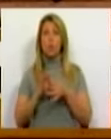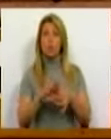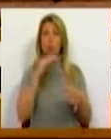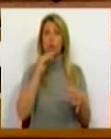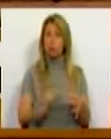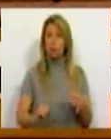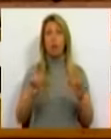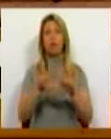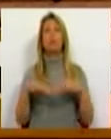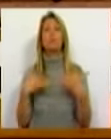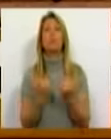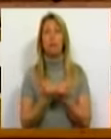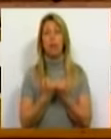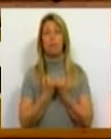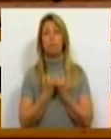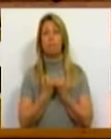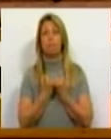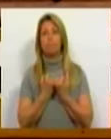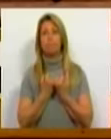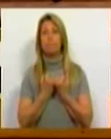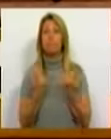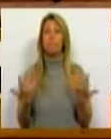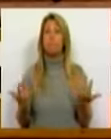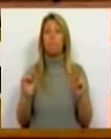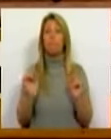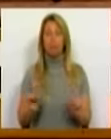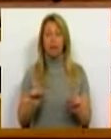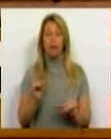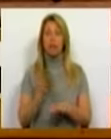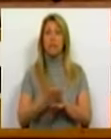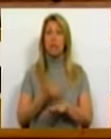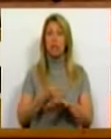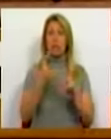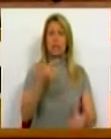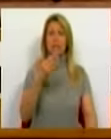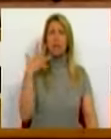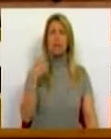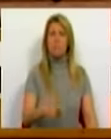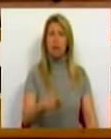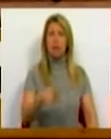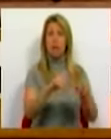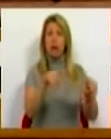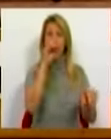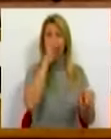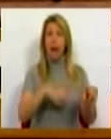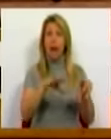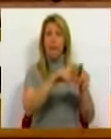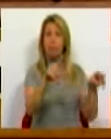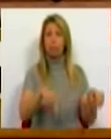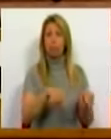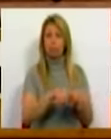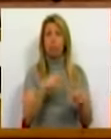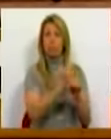territorial e social. Este setor representa 7 mil explorações, 100 mil postos de